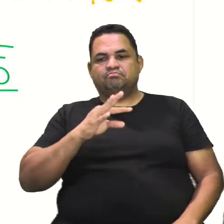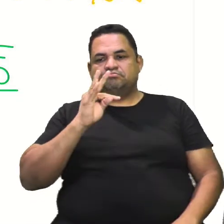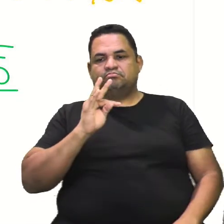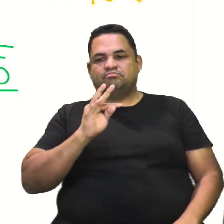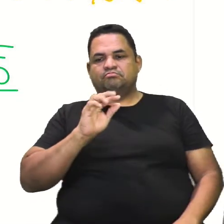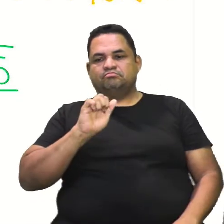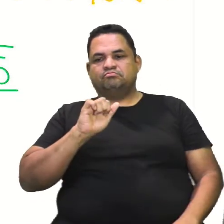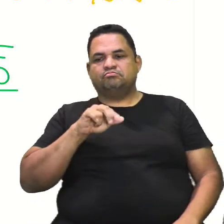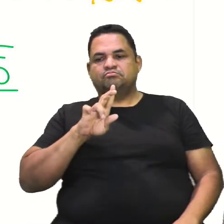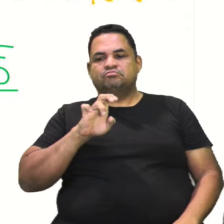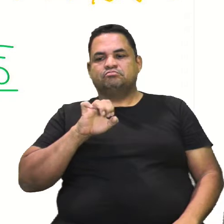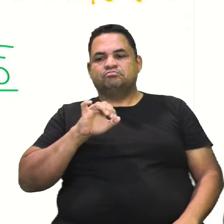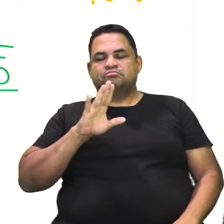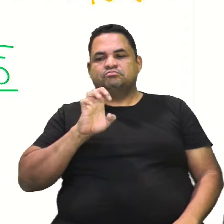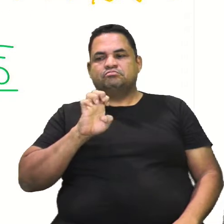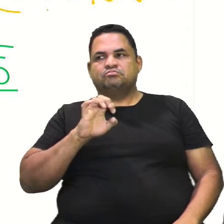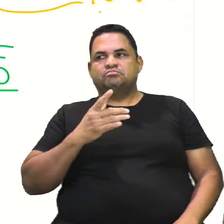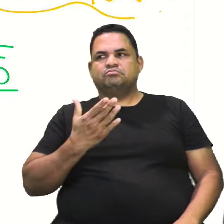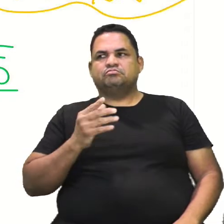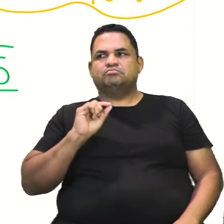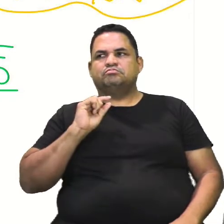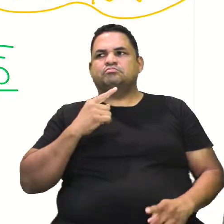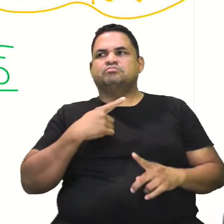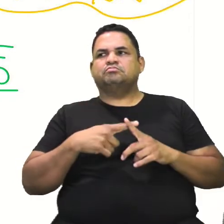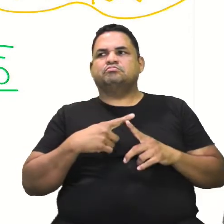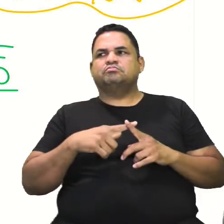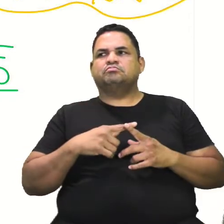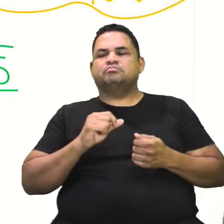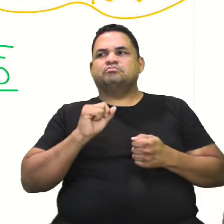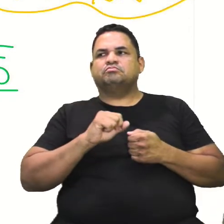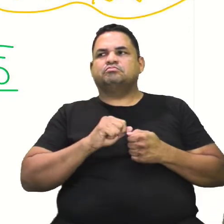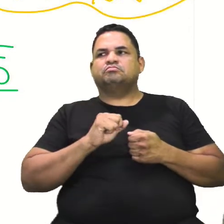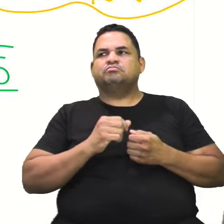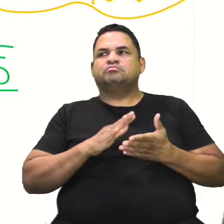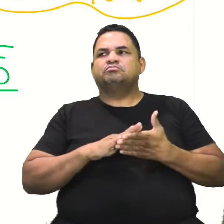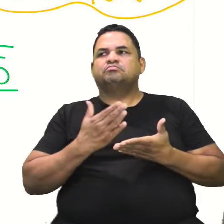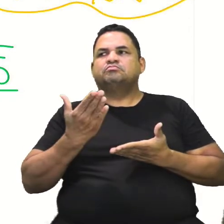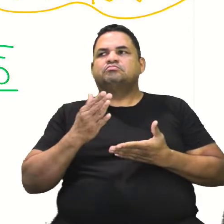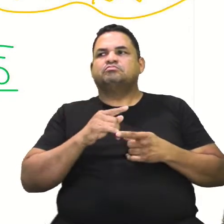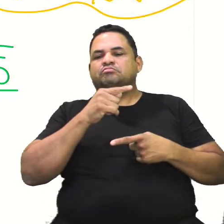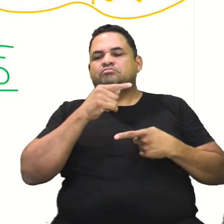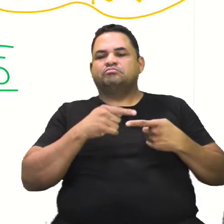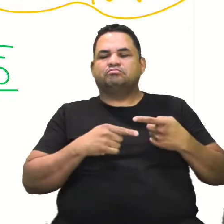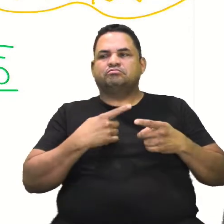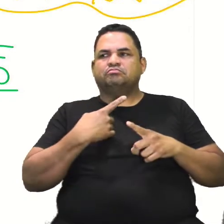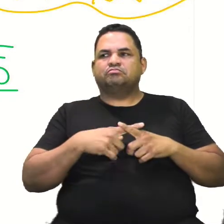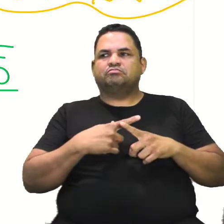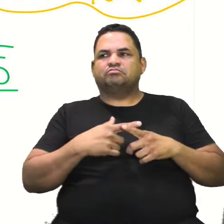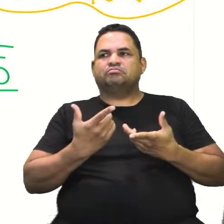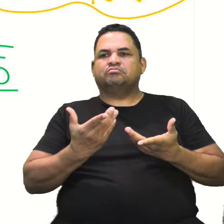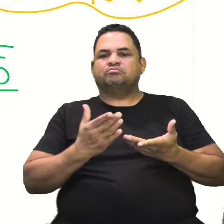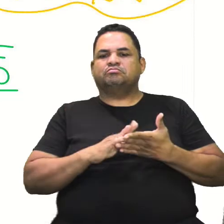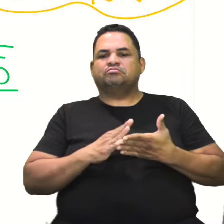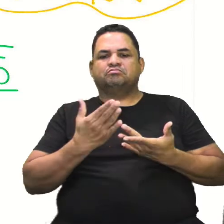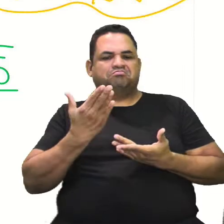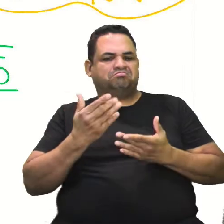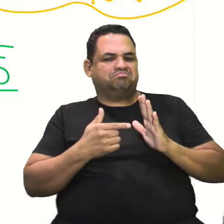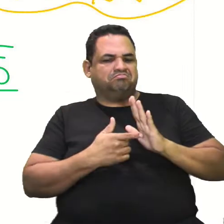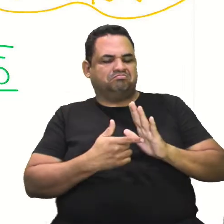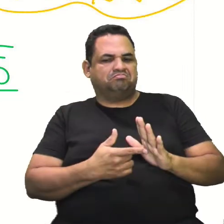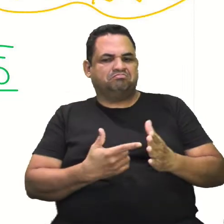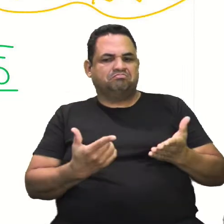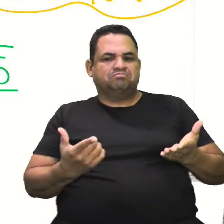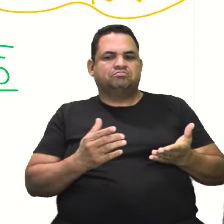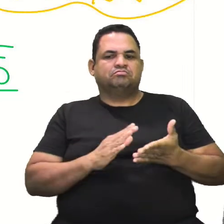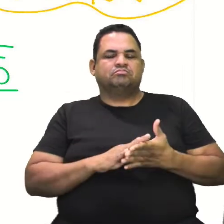é tangente. E eles perguntam, mas por que vocês não fizeram isso nas outras? Por que se dividiram? Porque nas outras era bem notável, que